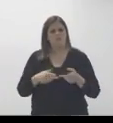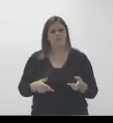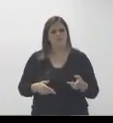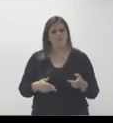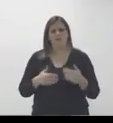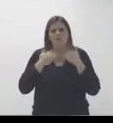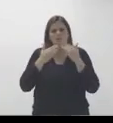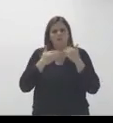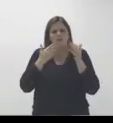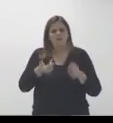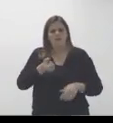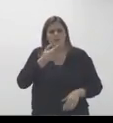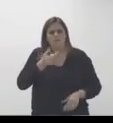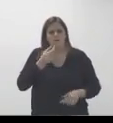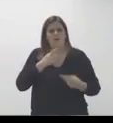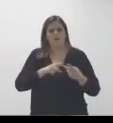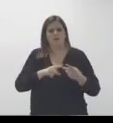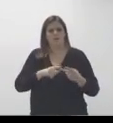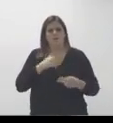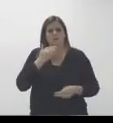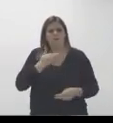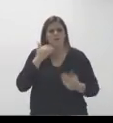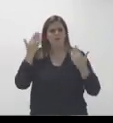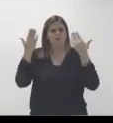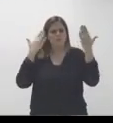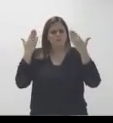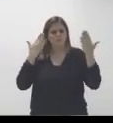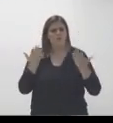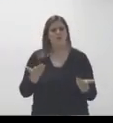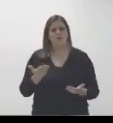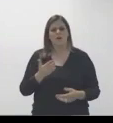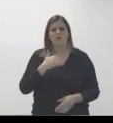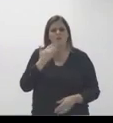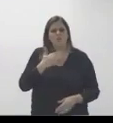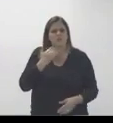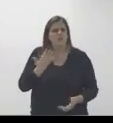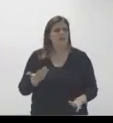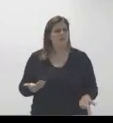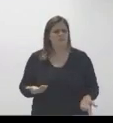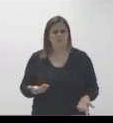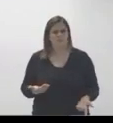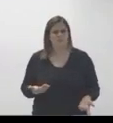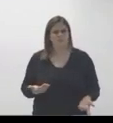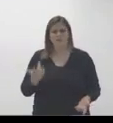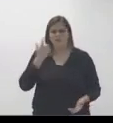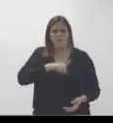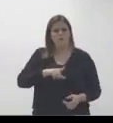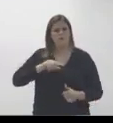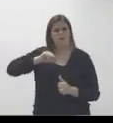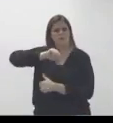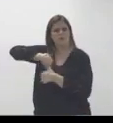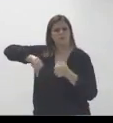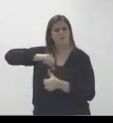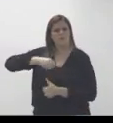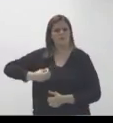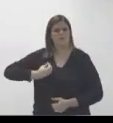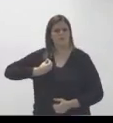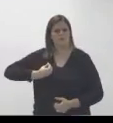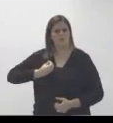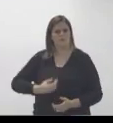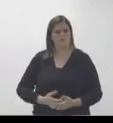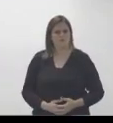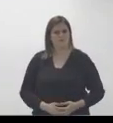funcione não existe escuta de psicólogo que seja capaz por si só de transformar tudo isso então eu acho que o